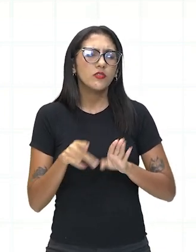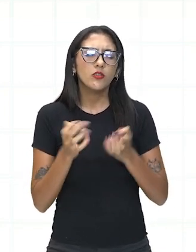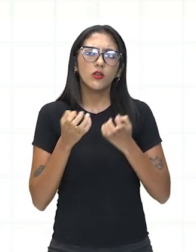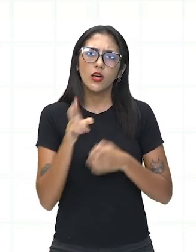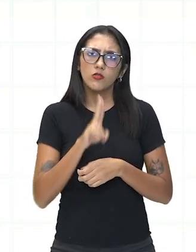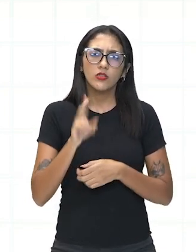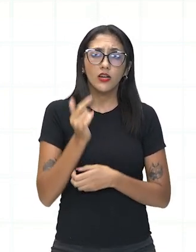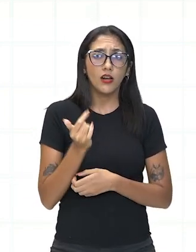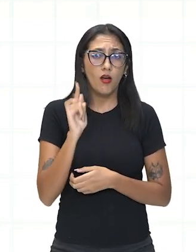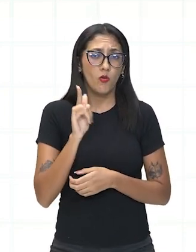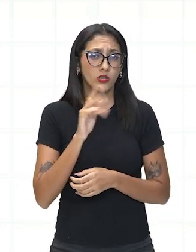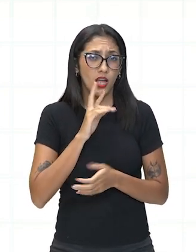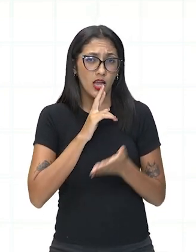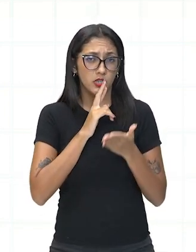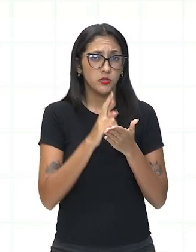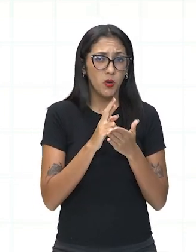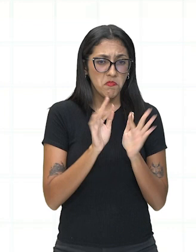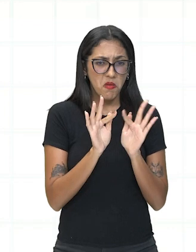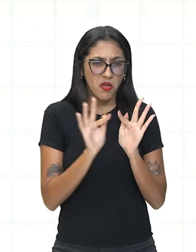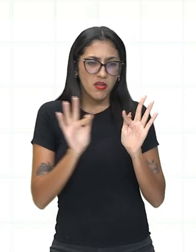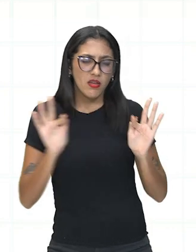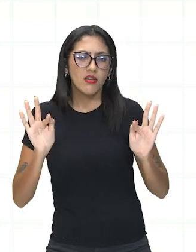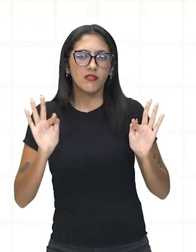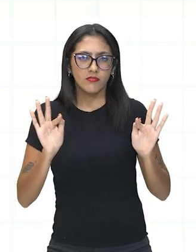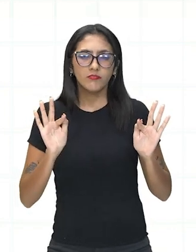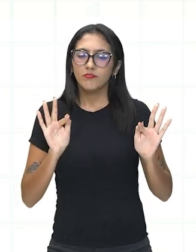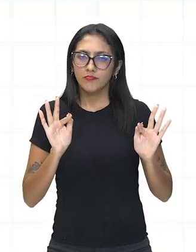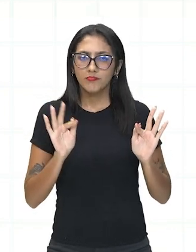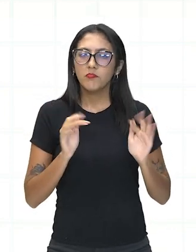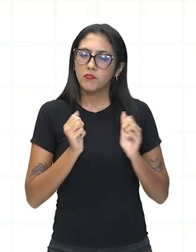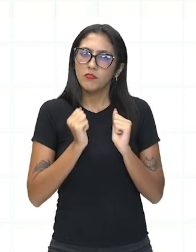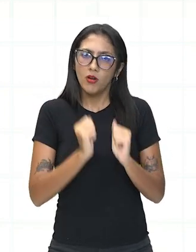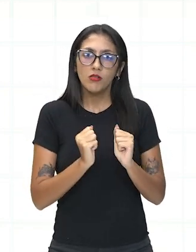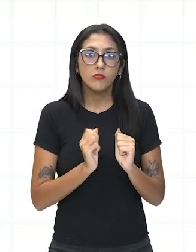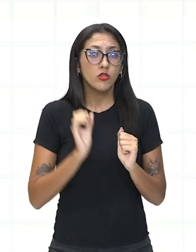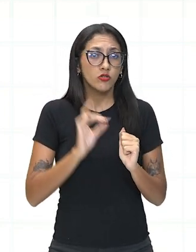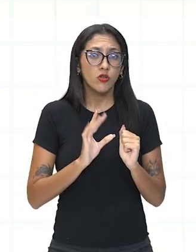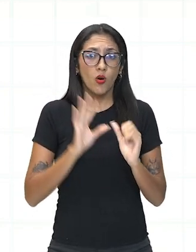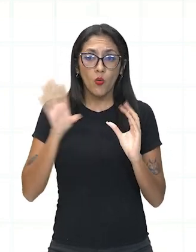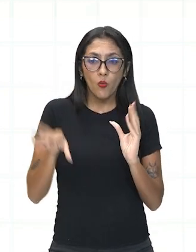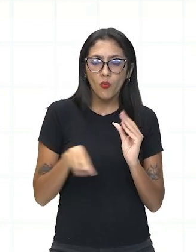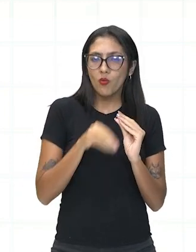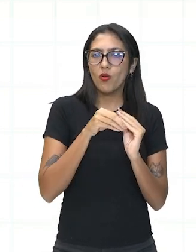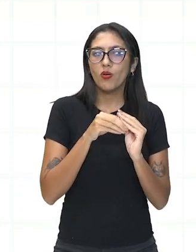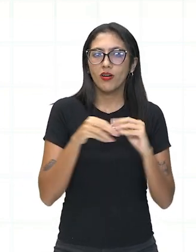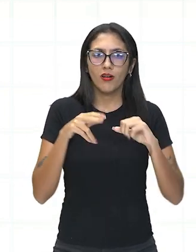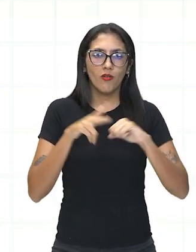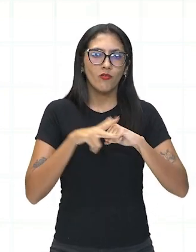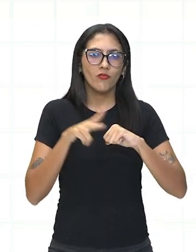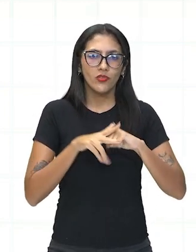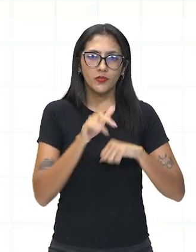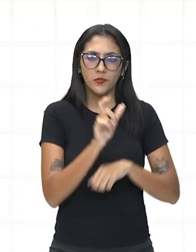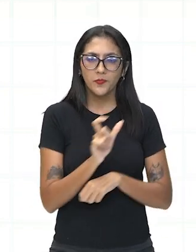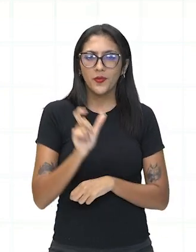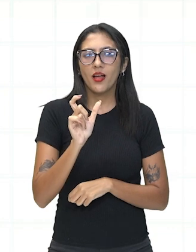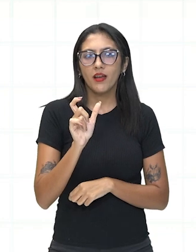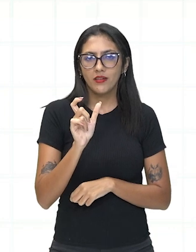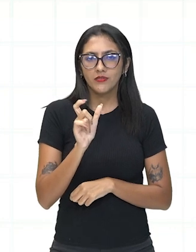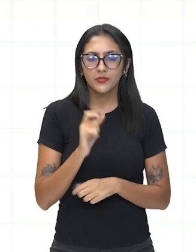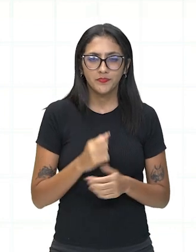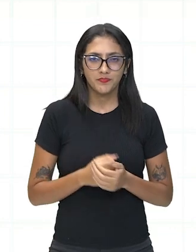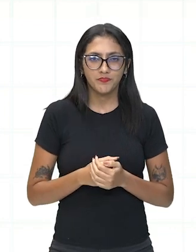longa. Tranquilo. O que falta na resposta longa? Só falta o verbo, que é o paint. Yes, they